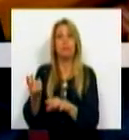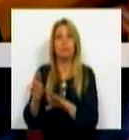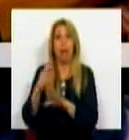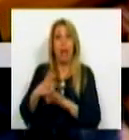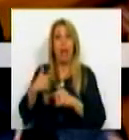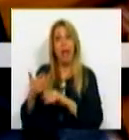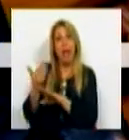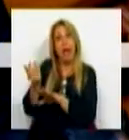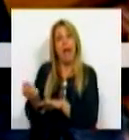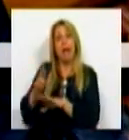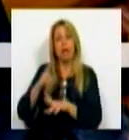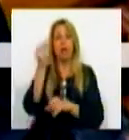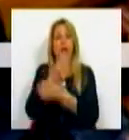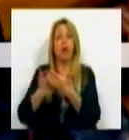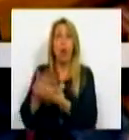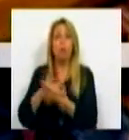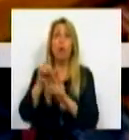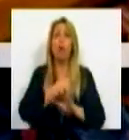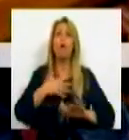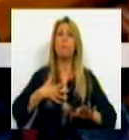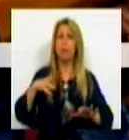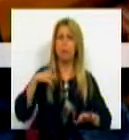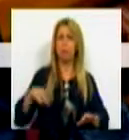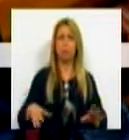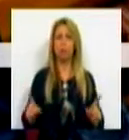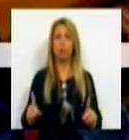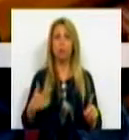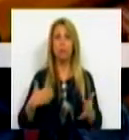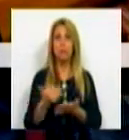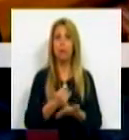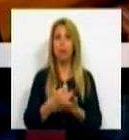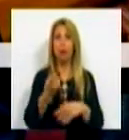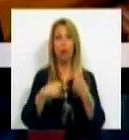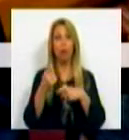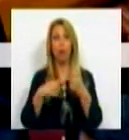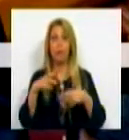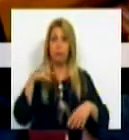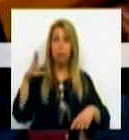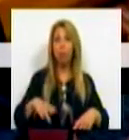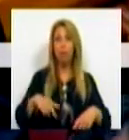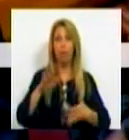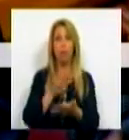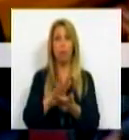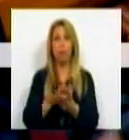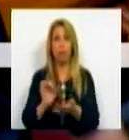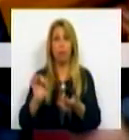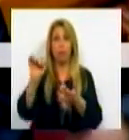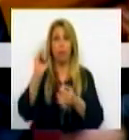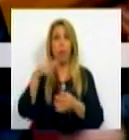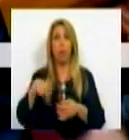às empresas portuguesas. Os dados do comércio internacional são publicados pelo INE, uma instituição que